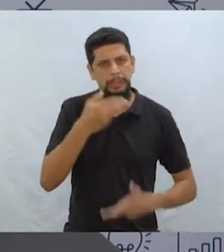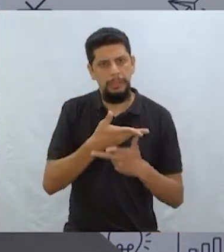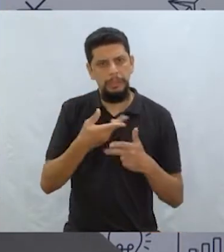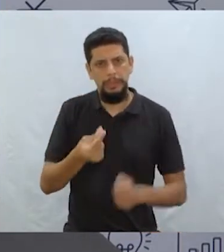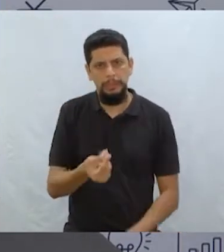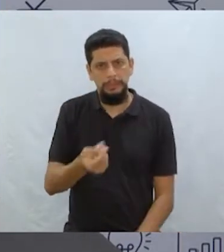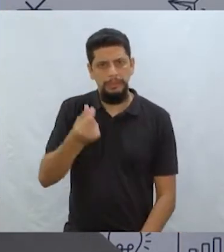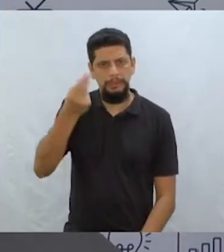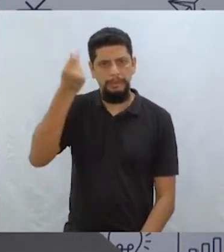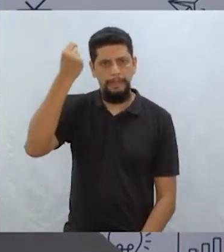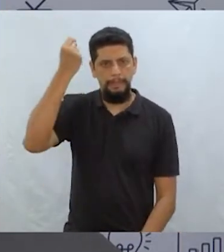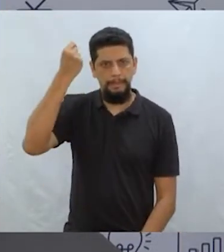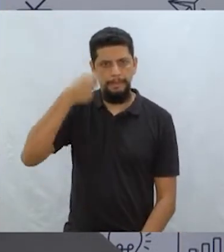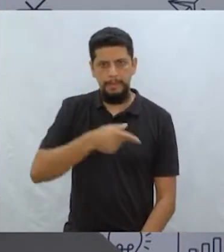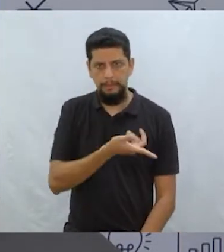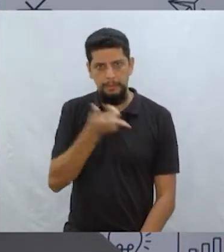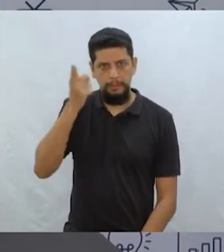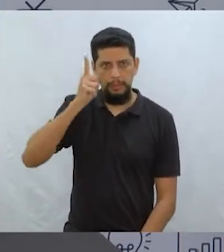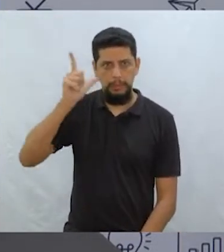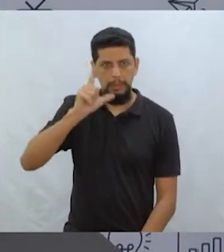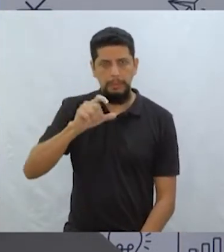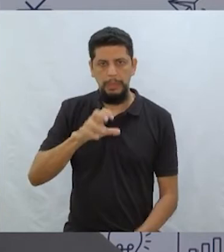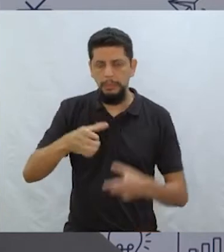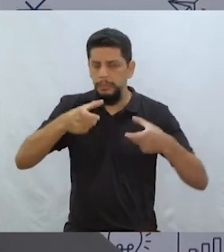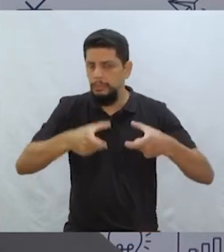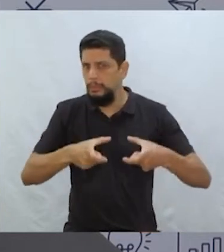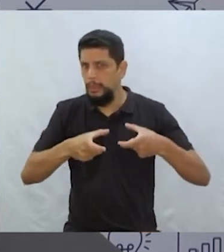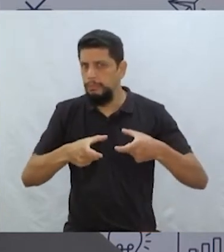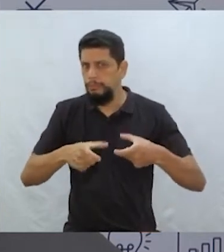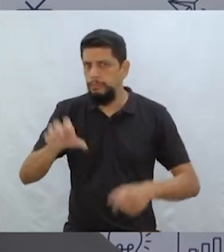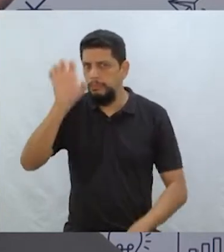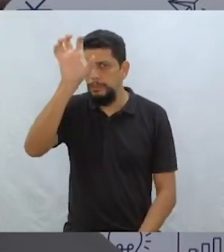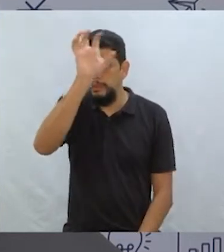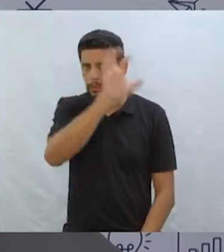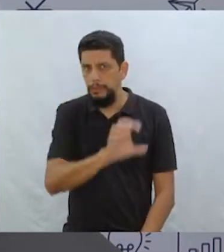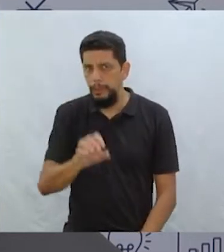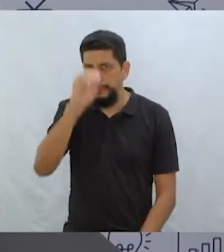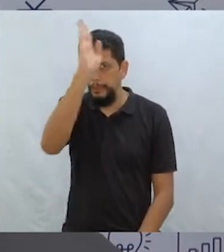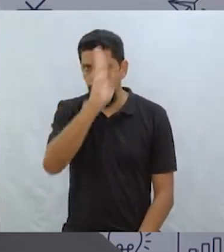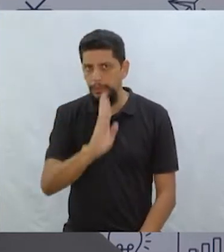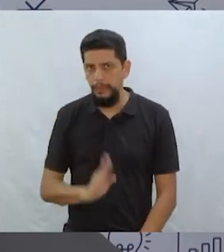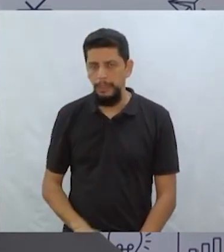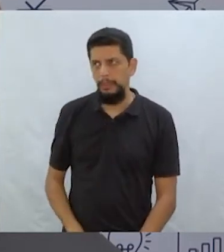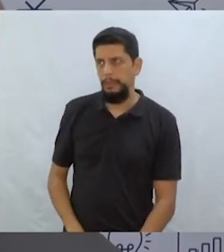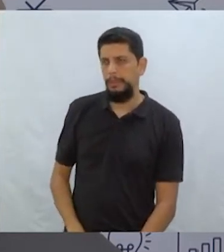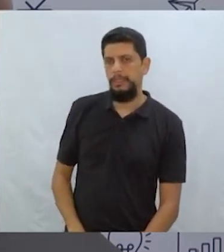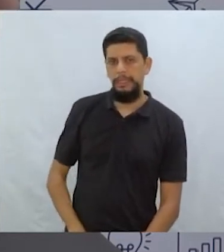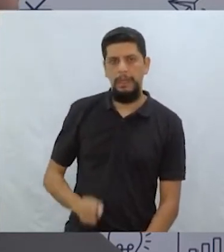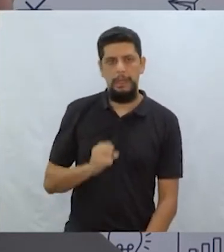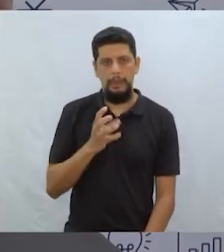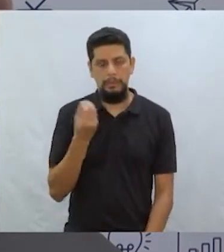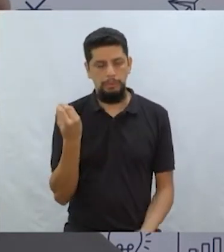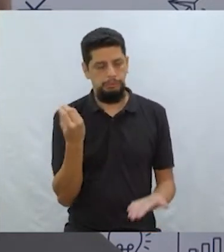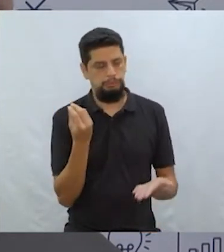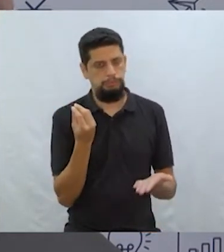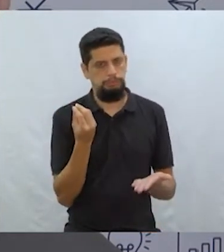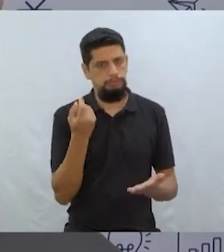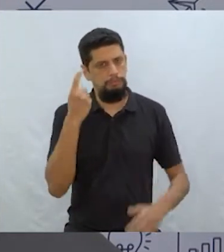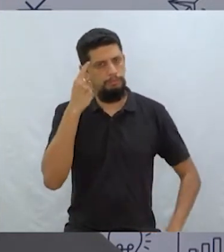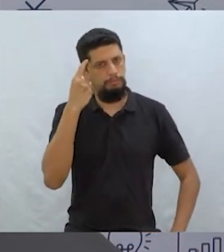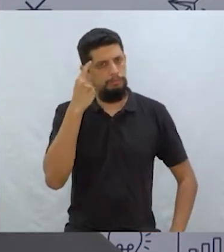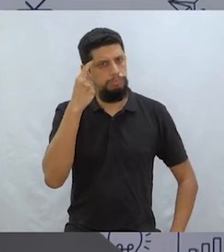coisas mais antigas conseguiu pensar numa região Não se preocupe se você vai acertar ou não o importante é você